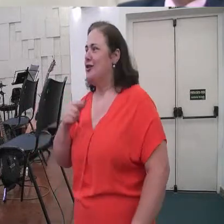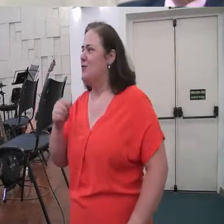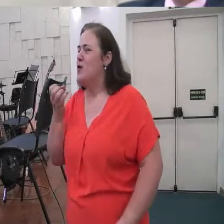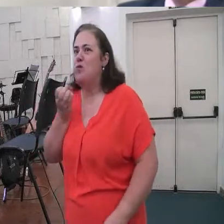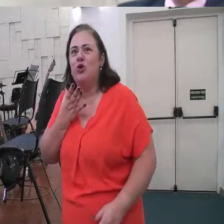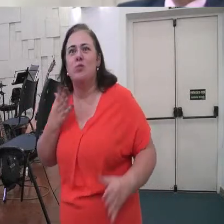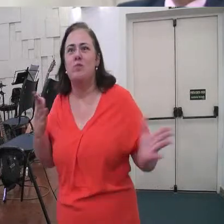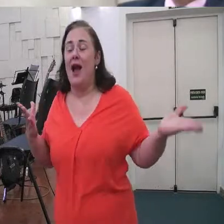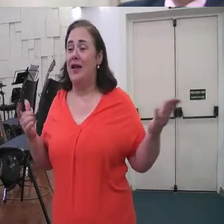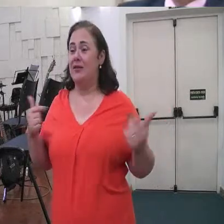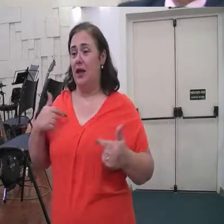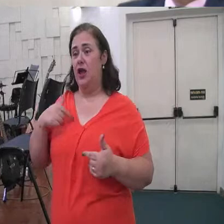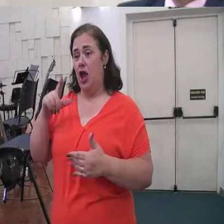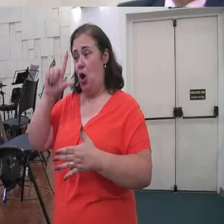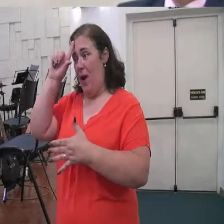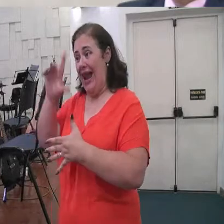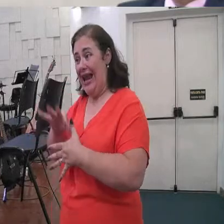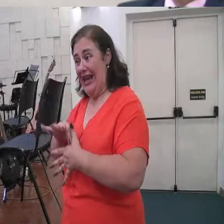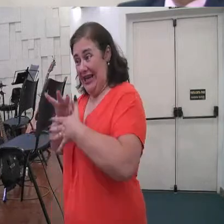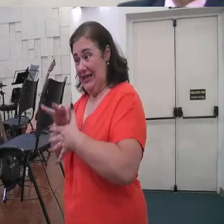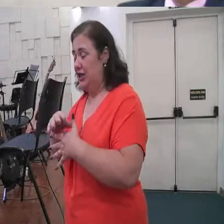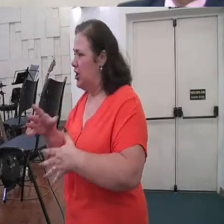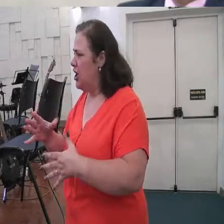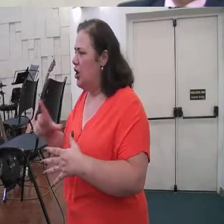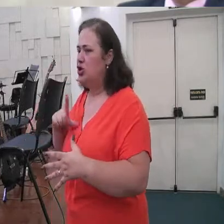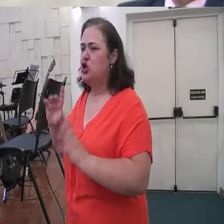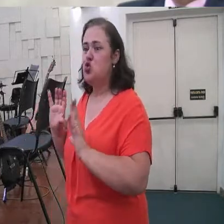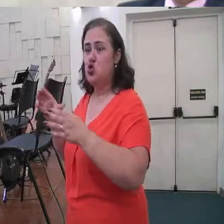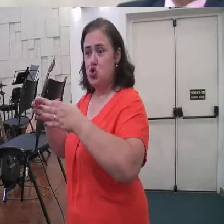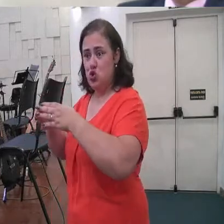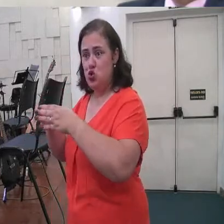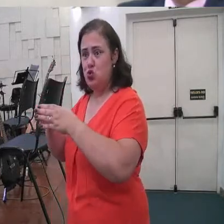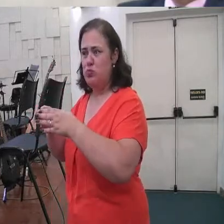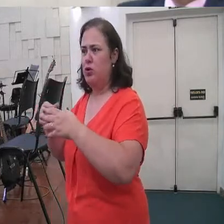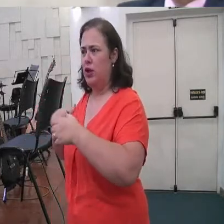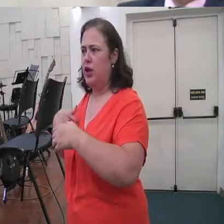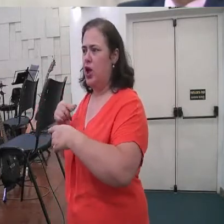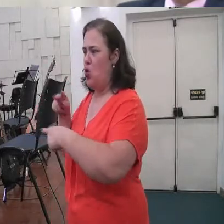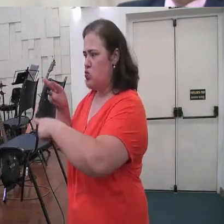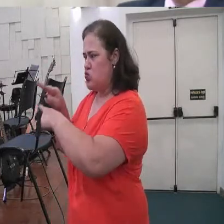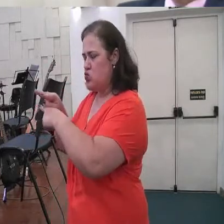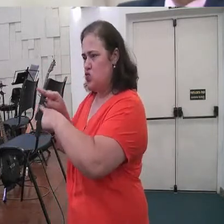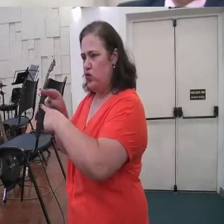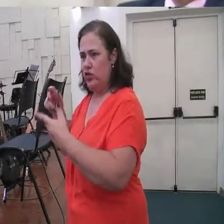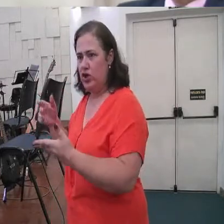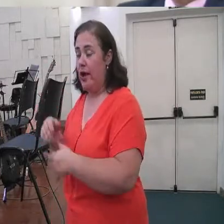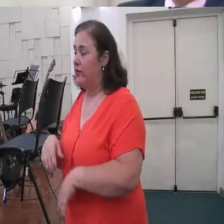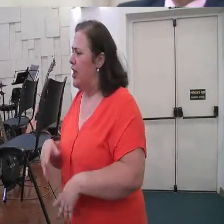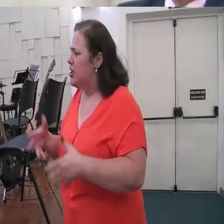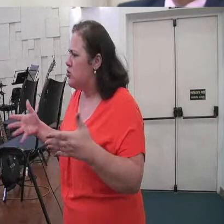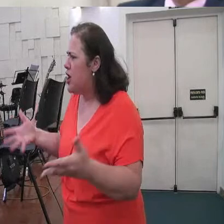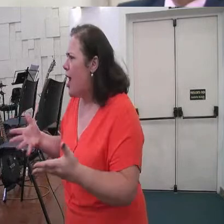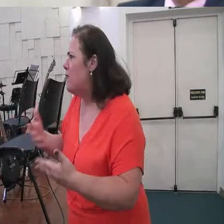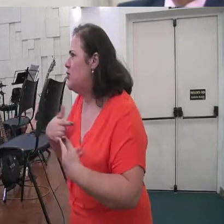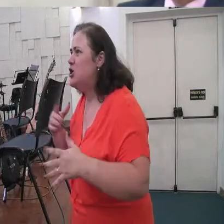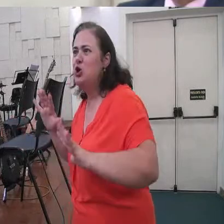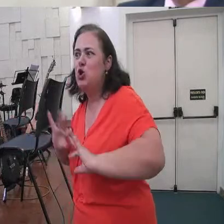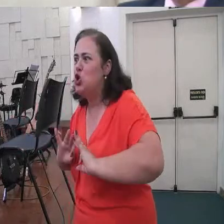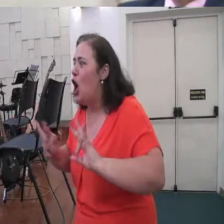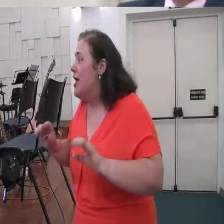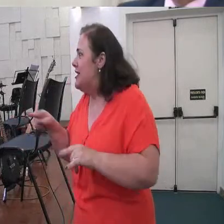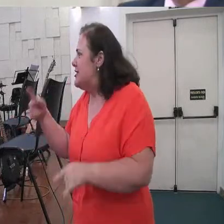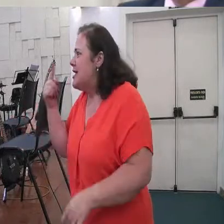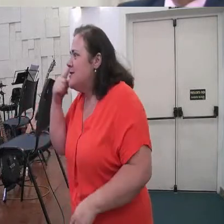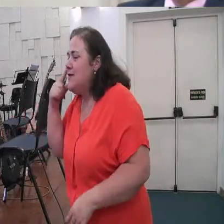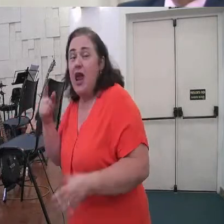era líder de uma equipe quando eu trabalhava, eu tinha funcionários sob minha responsabilidade. Eu chegava e queria colocar tudo aquilo